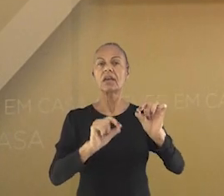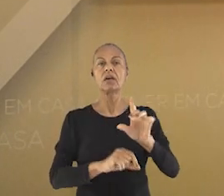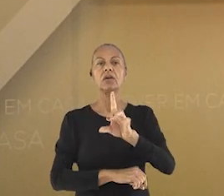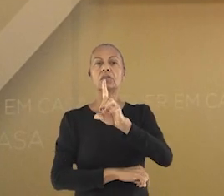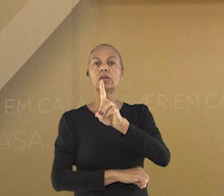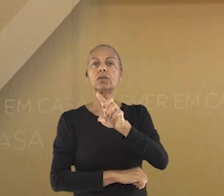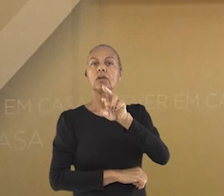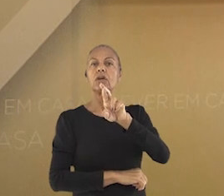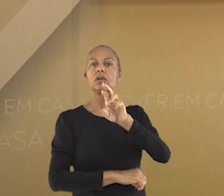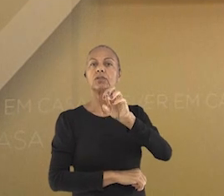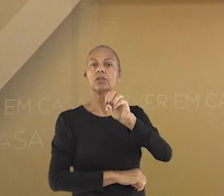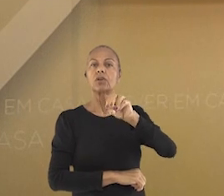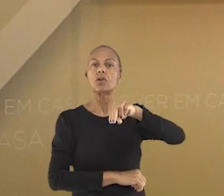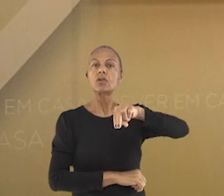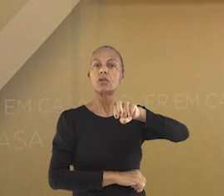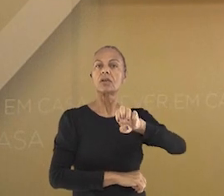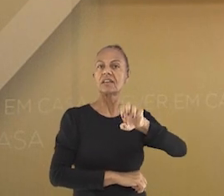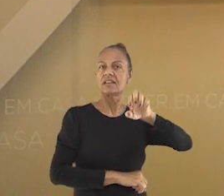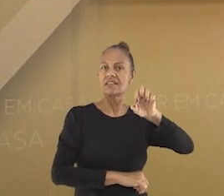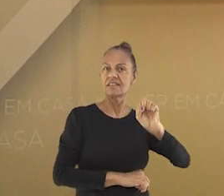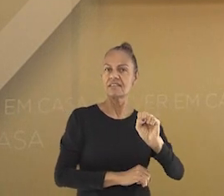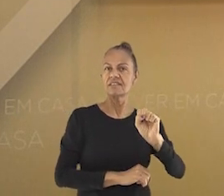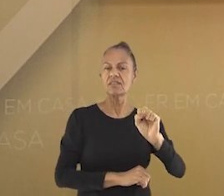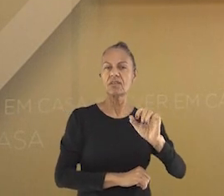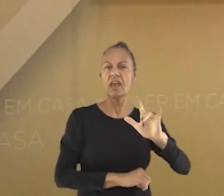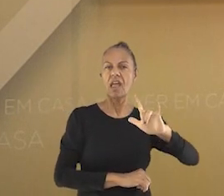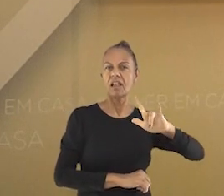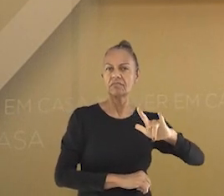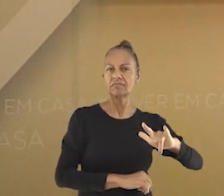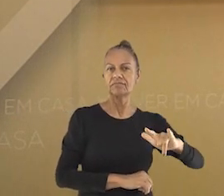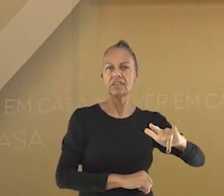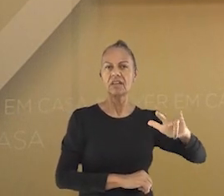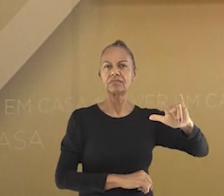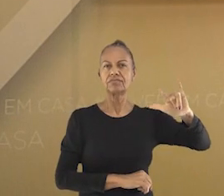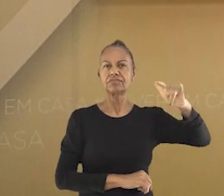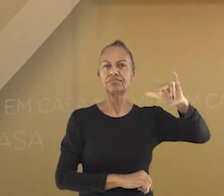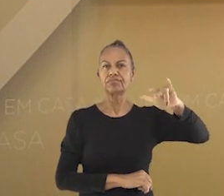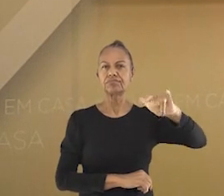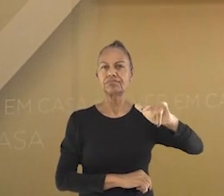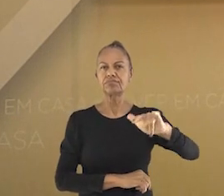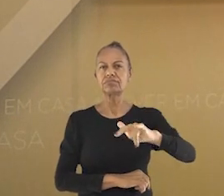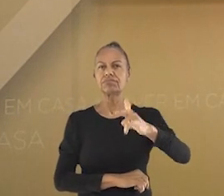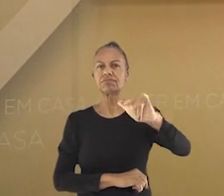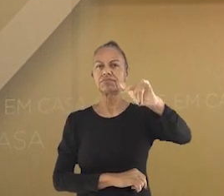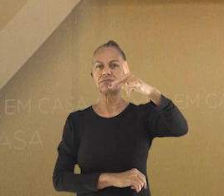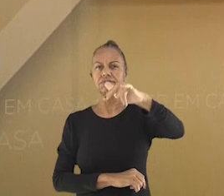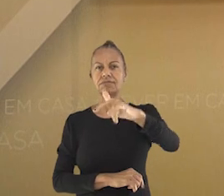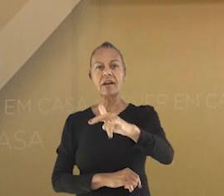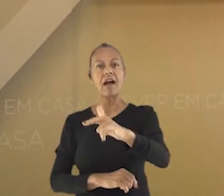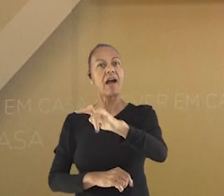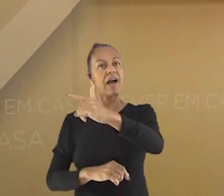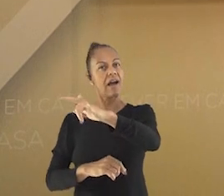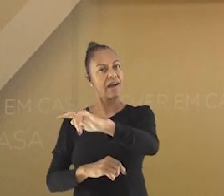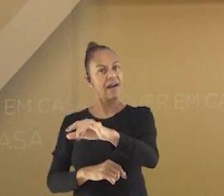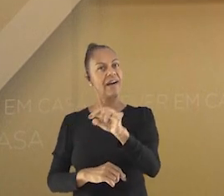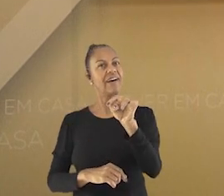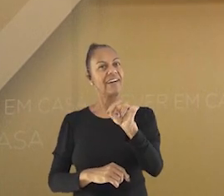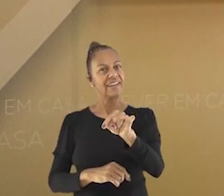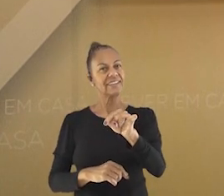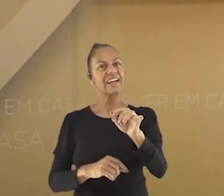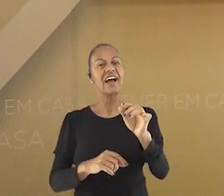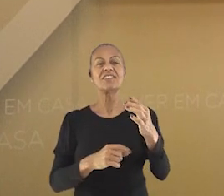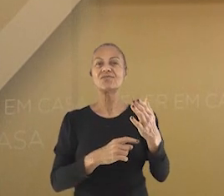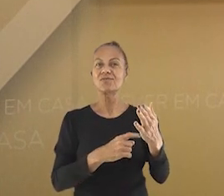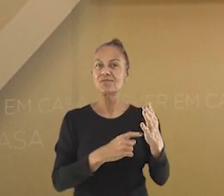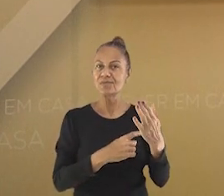poucos anos, eles evoluíram de forma significativa, o que proporcionou uma maior